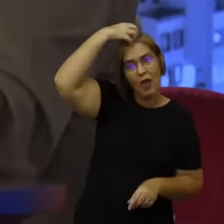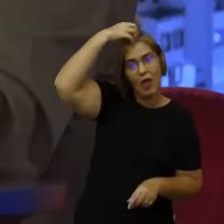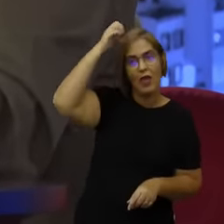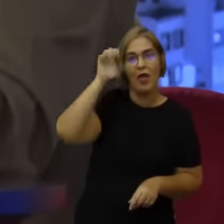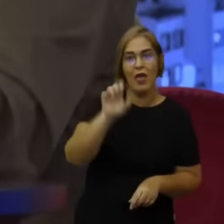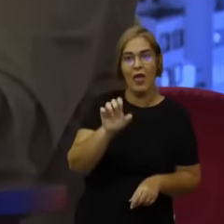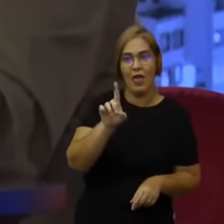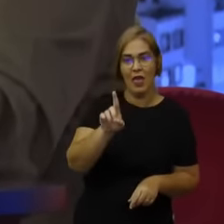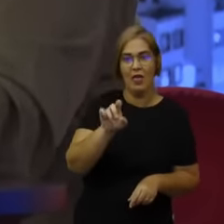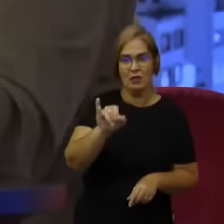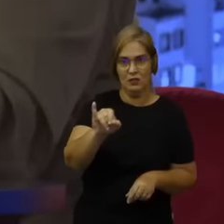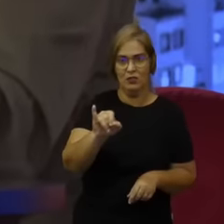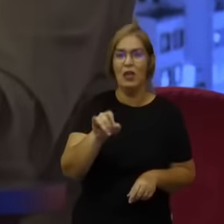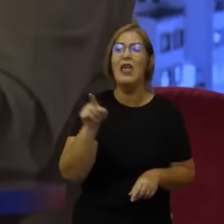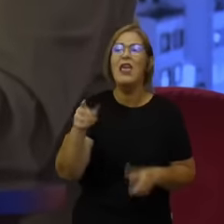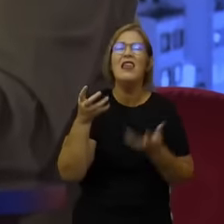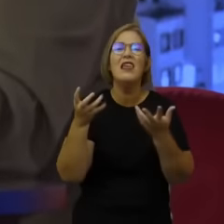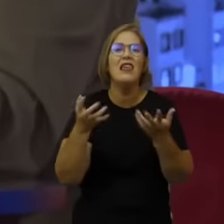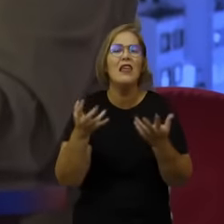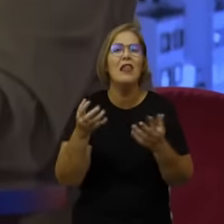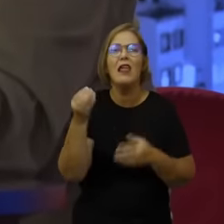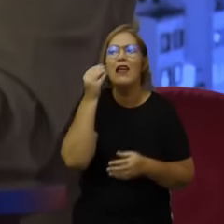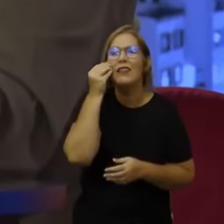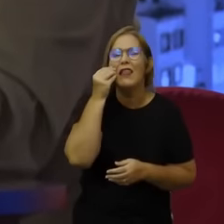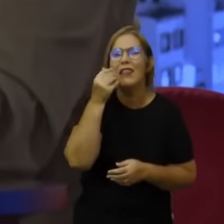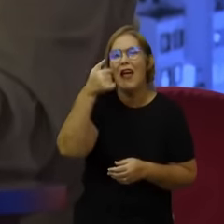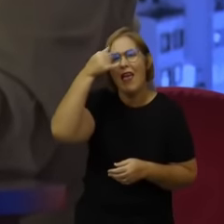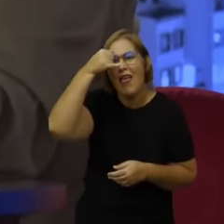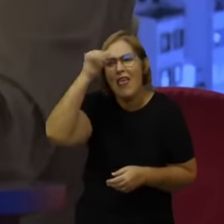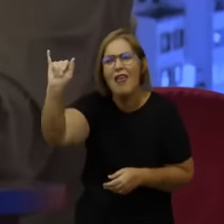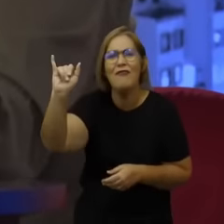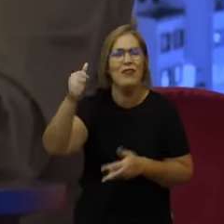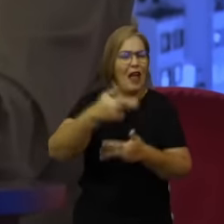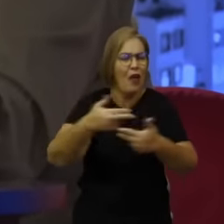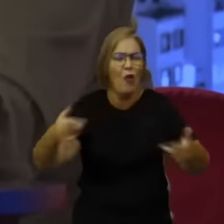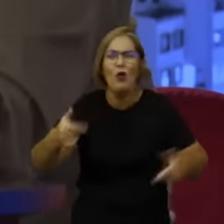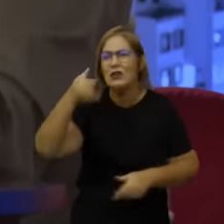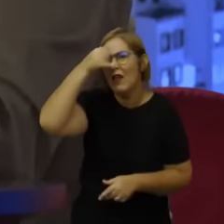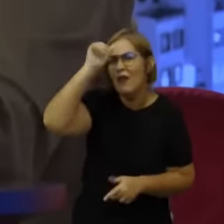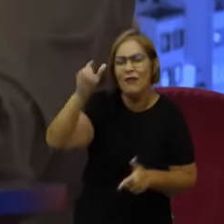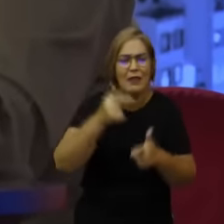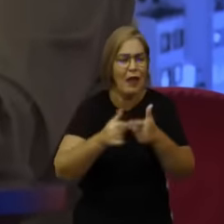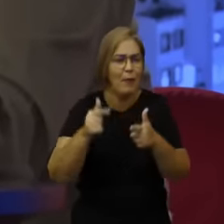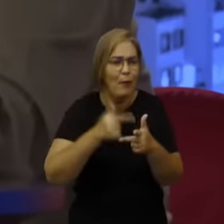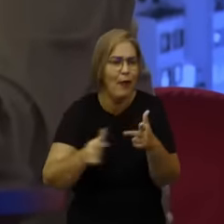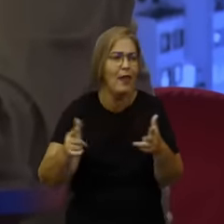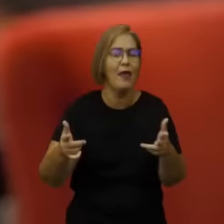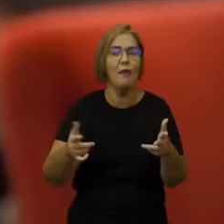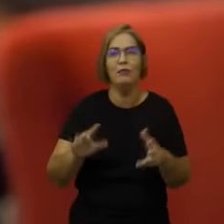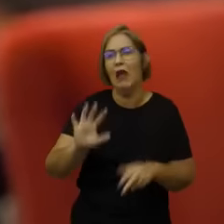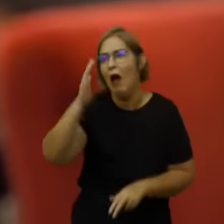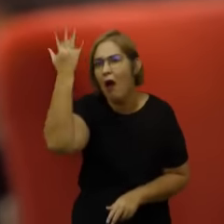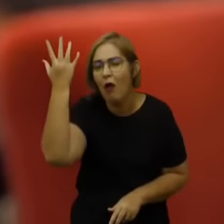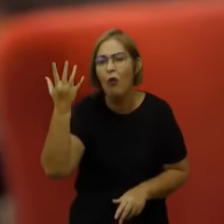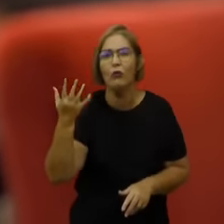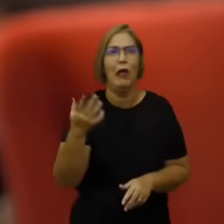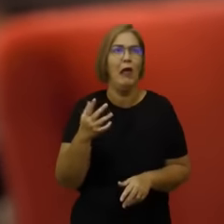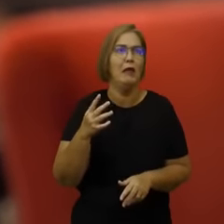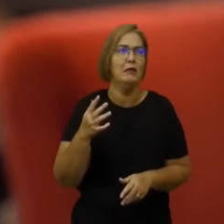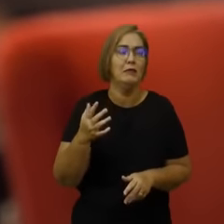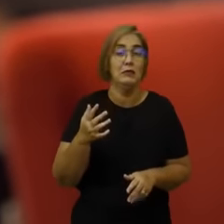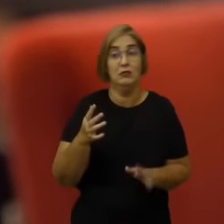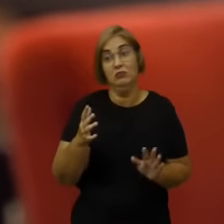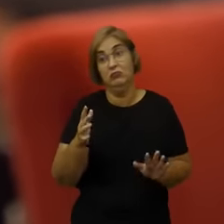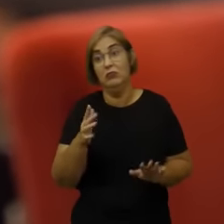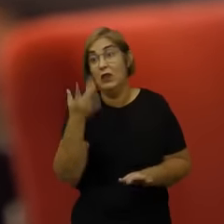quisesse fazer para evitar tudo aquilo que acontece com ele por obra do destino ou do acaso, porque essa é uma